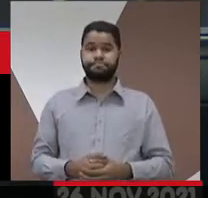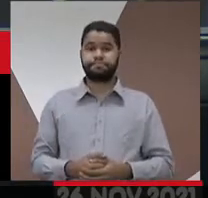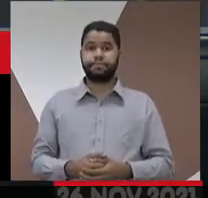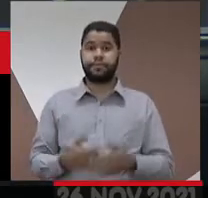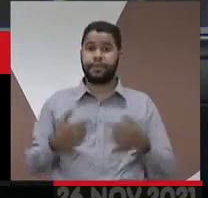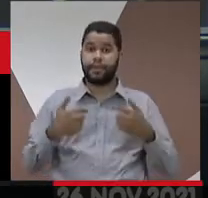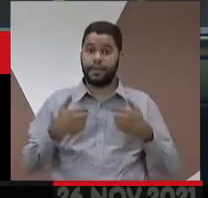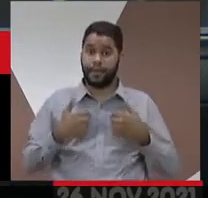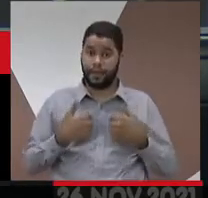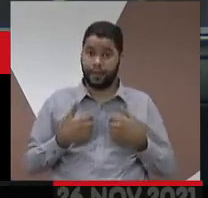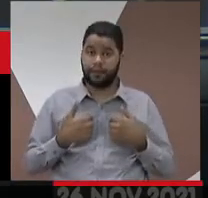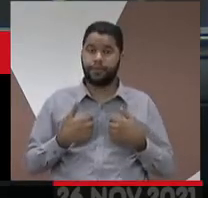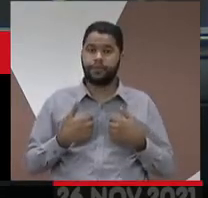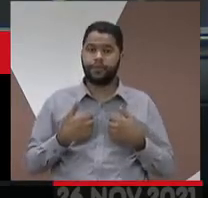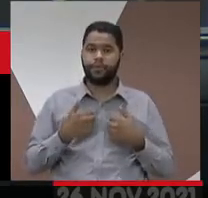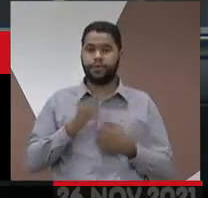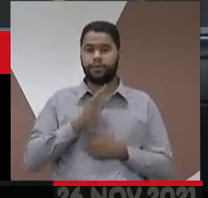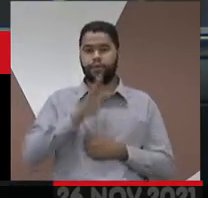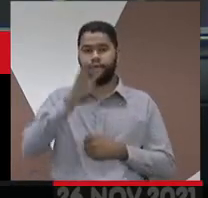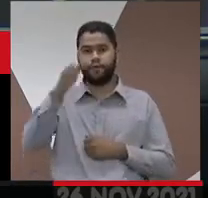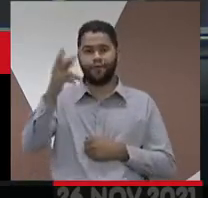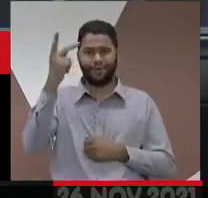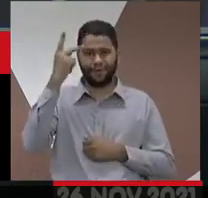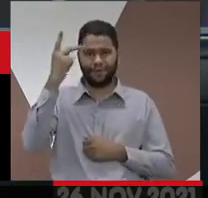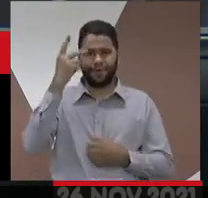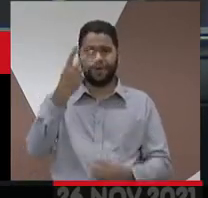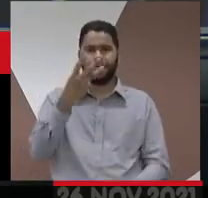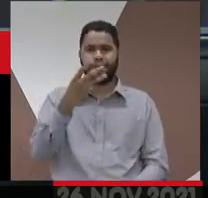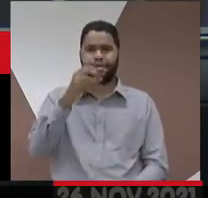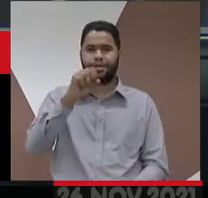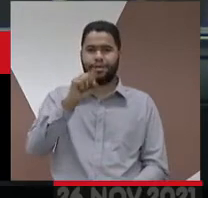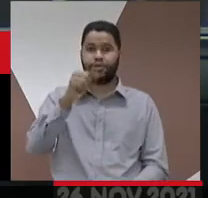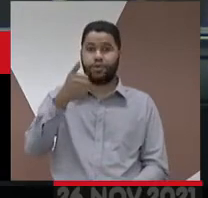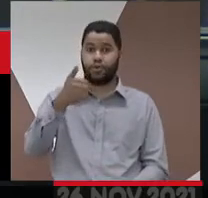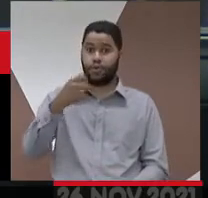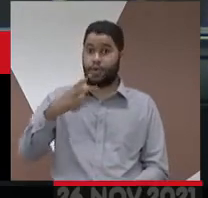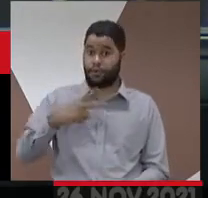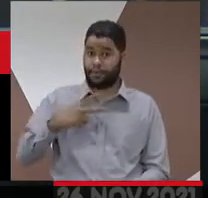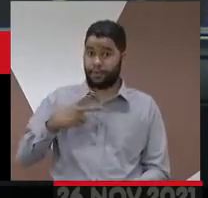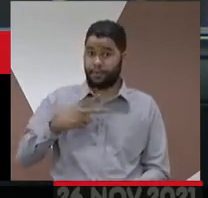eu, quando o senhor vai para São Paulo e passa na 381, que